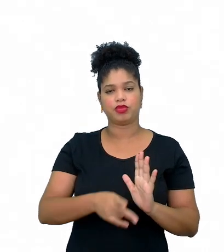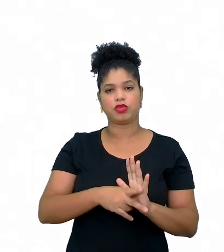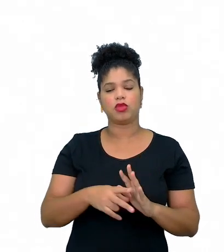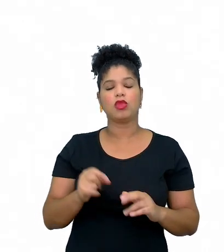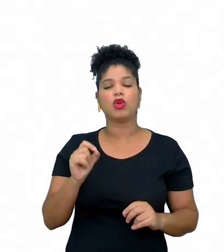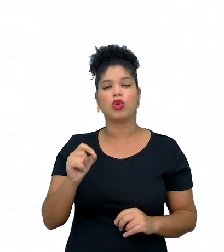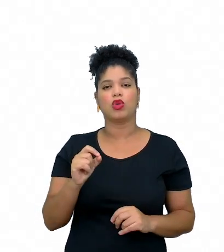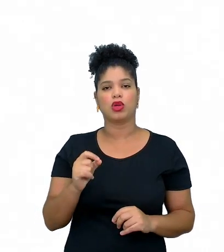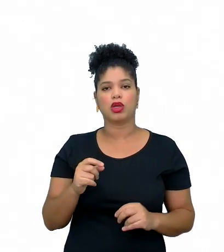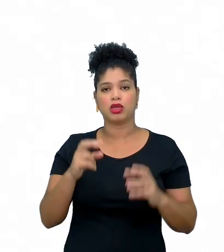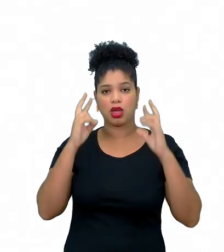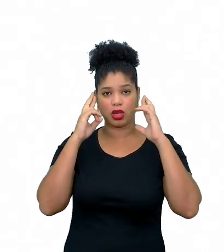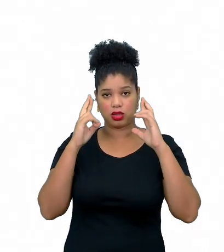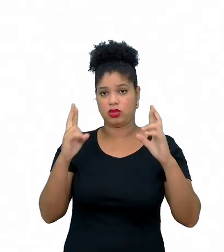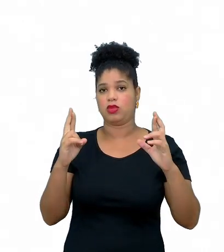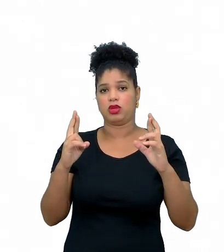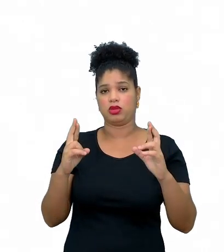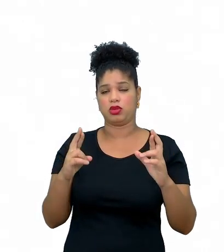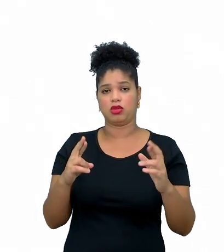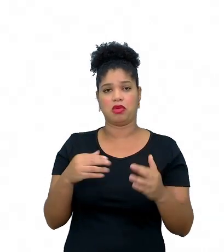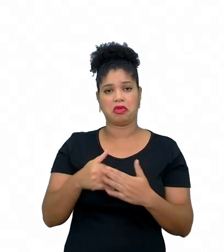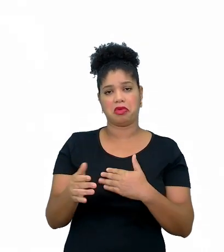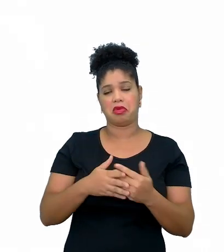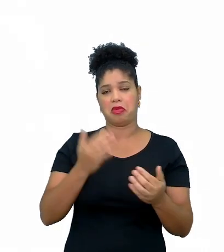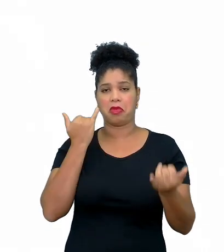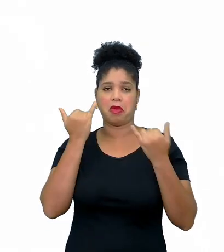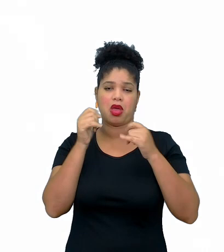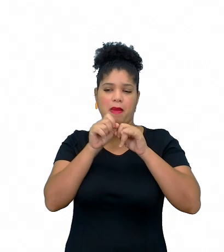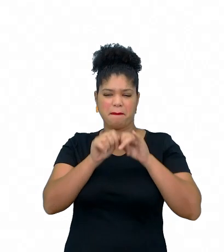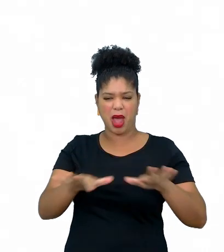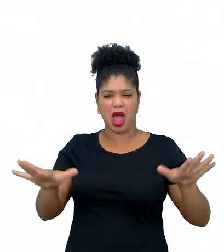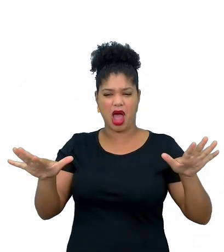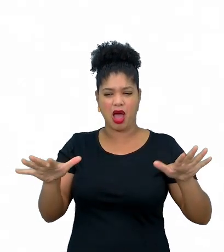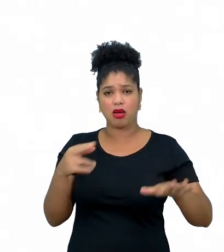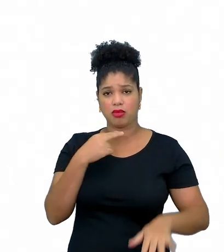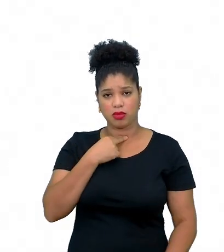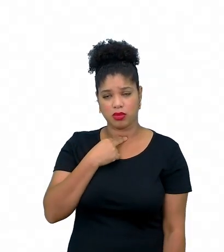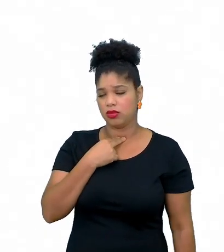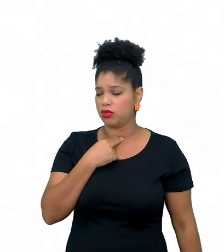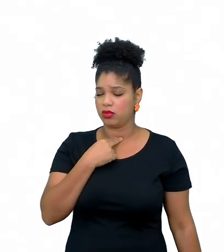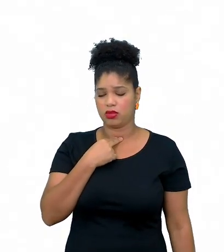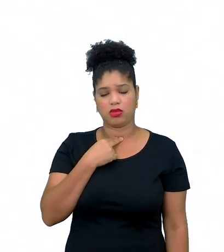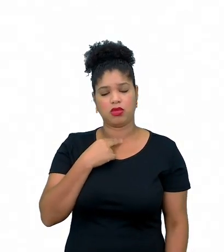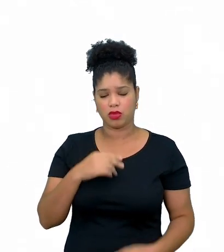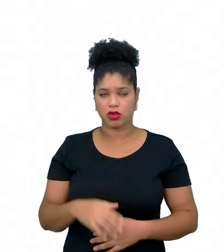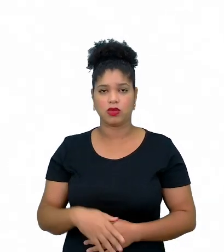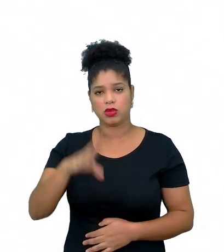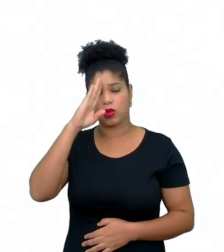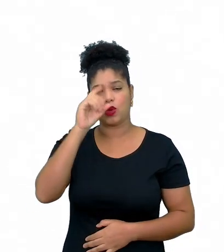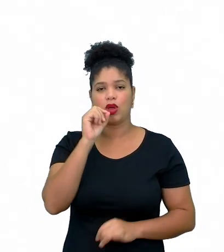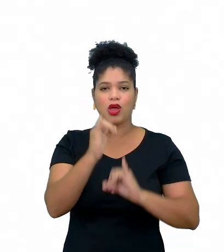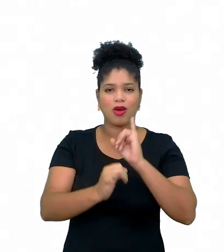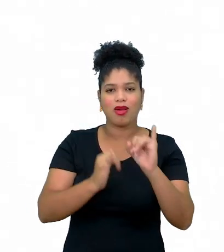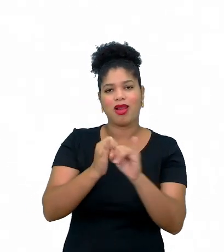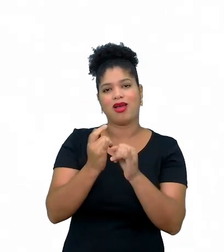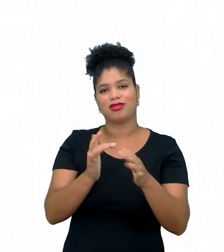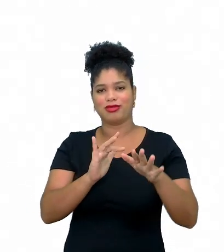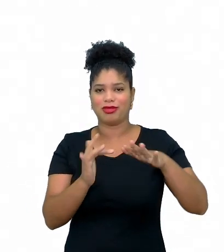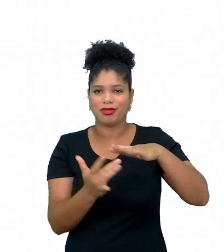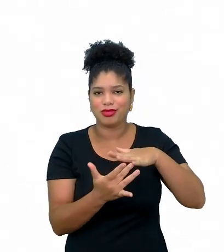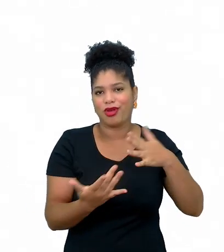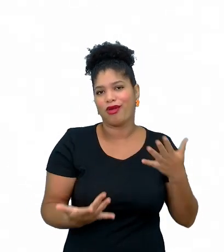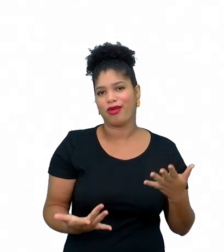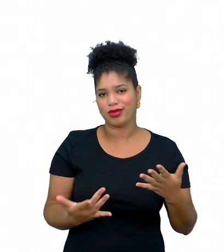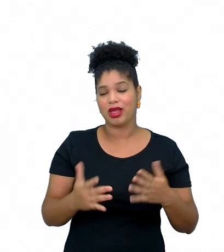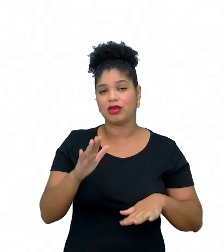da vinculação desses conteúdos. Pode-se dizer que eles são disseminados principalmente pela internet, por meio de redes sociais, portais